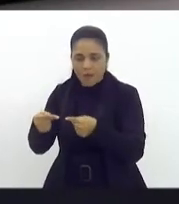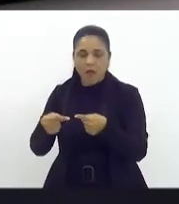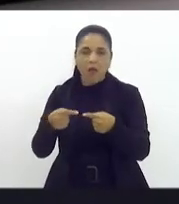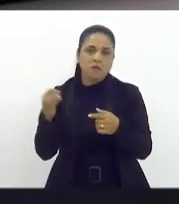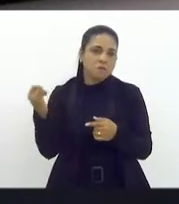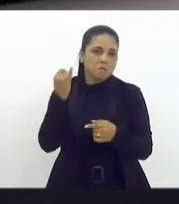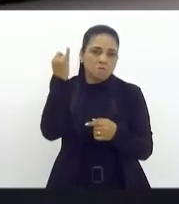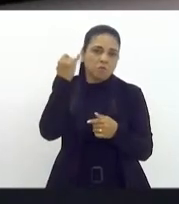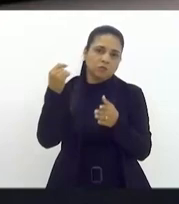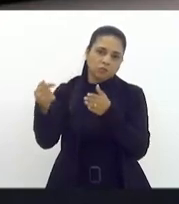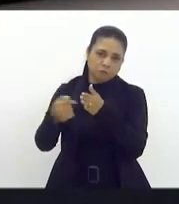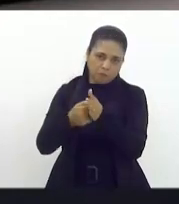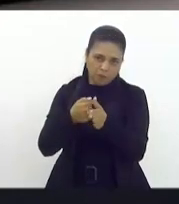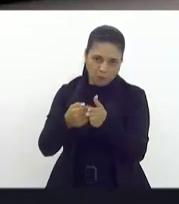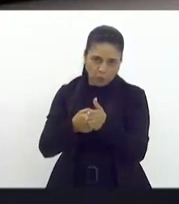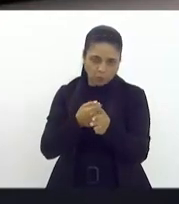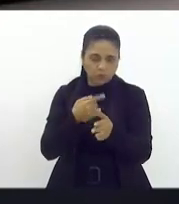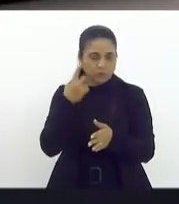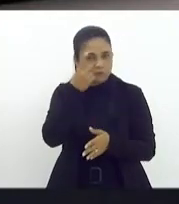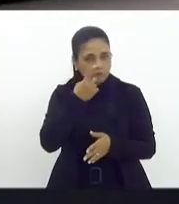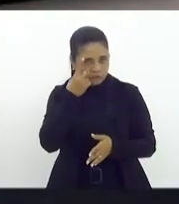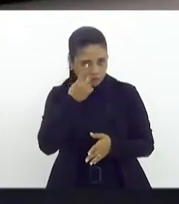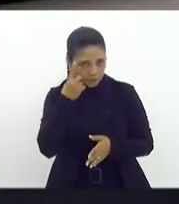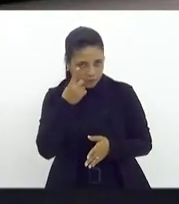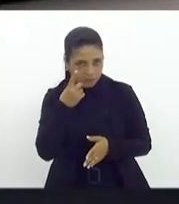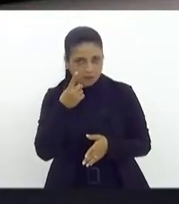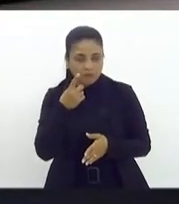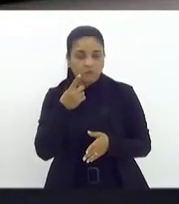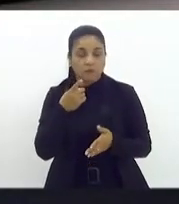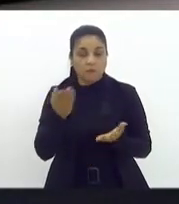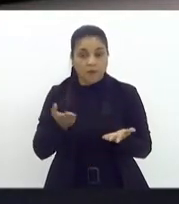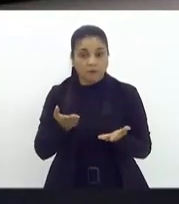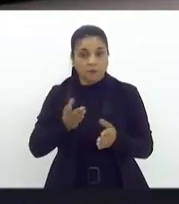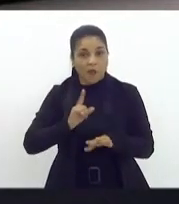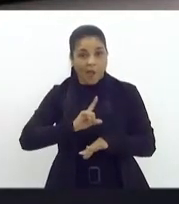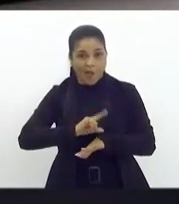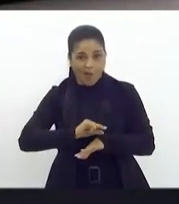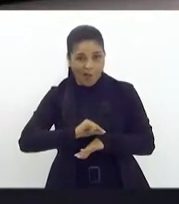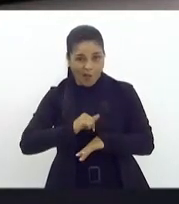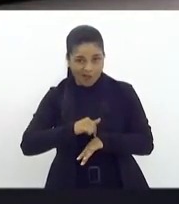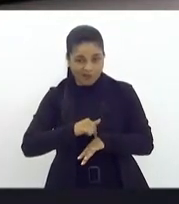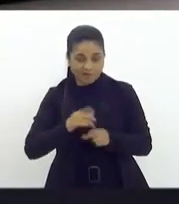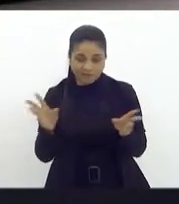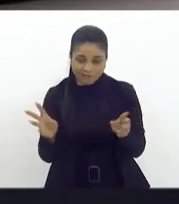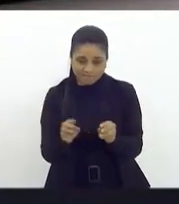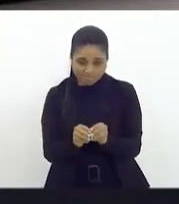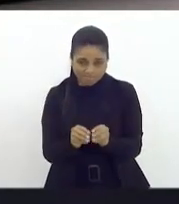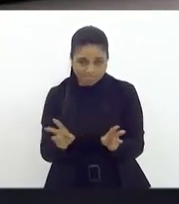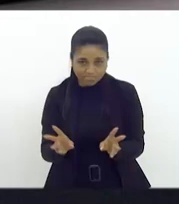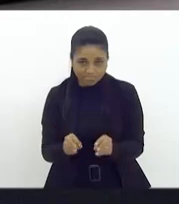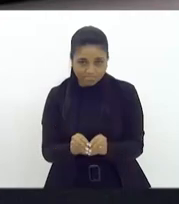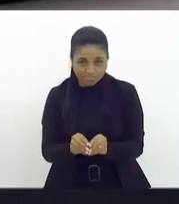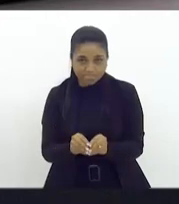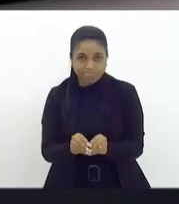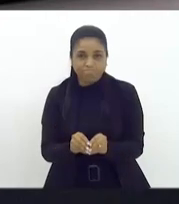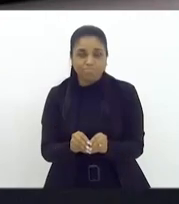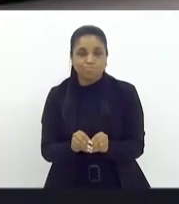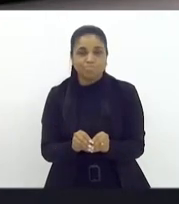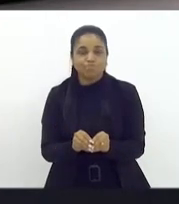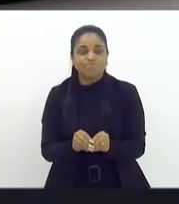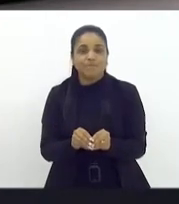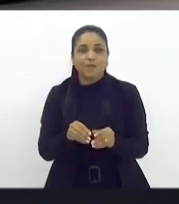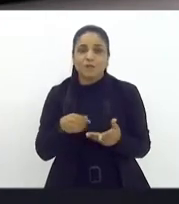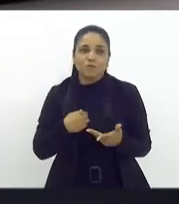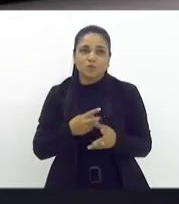ilustres deputados Mas pela adiantada da hora eu vou ter que ser um pouco sucinta inclusive não abordar em